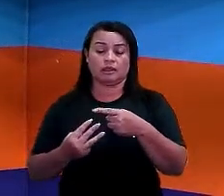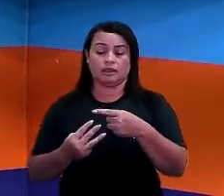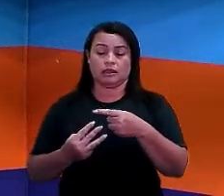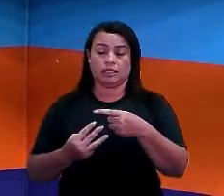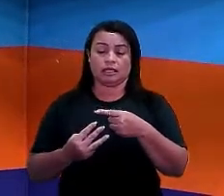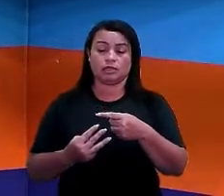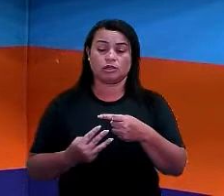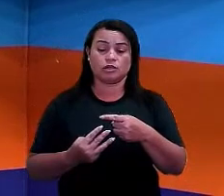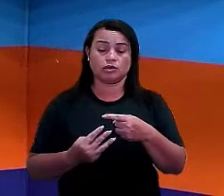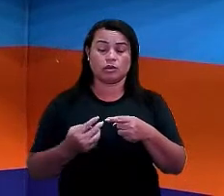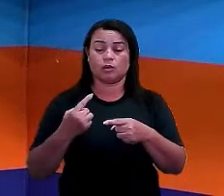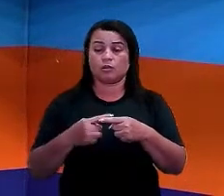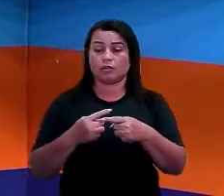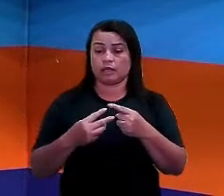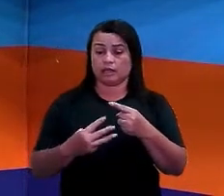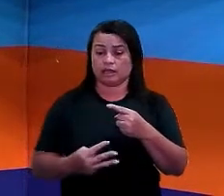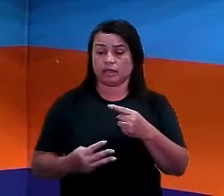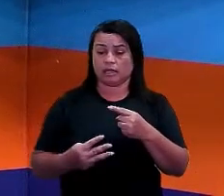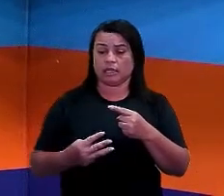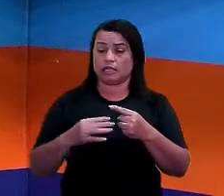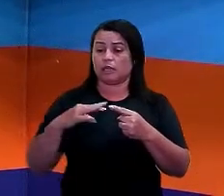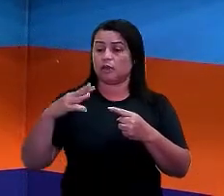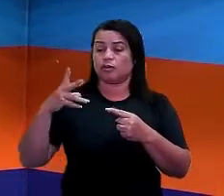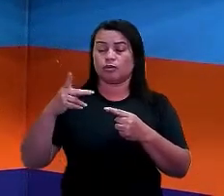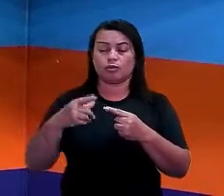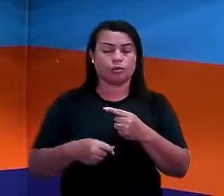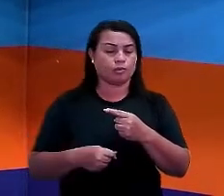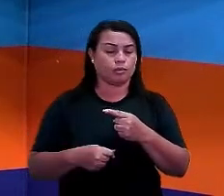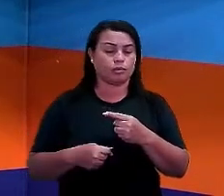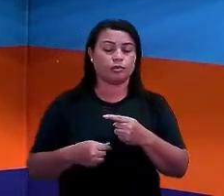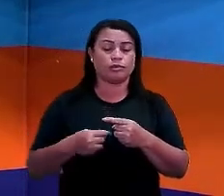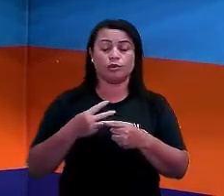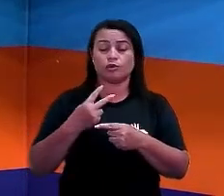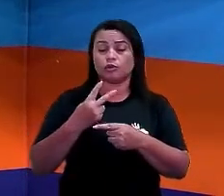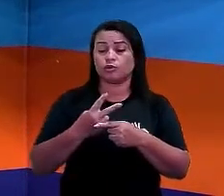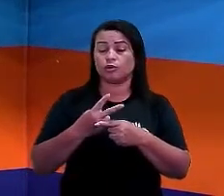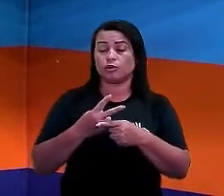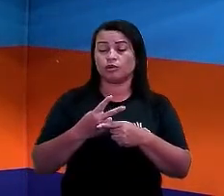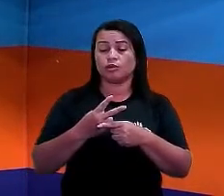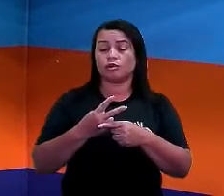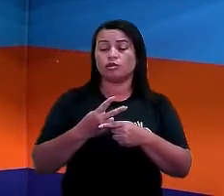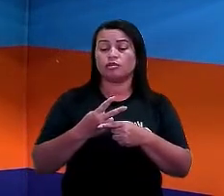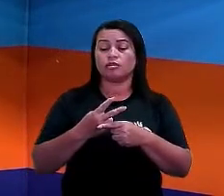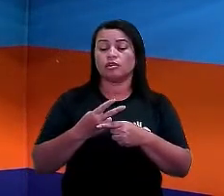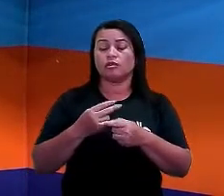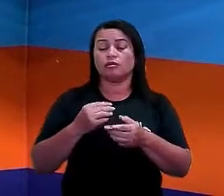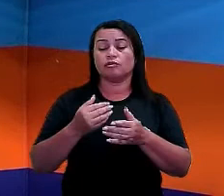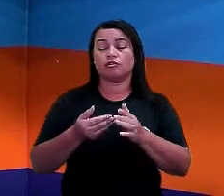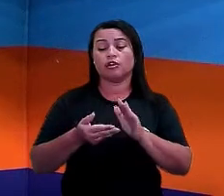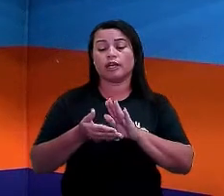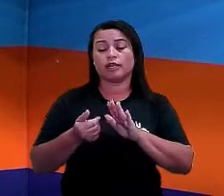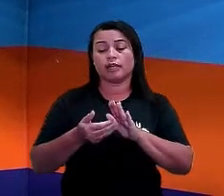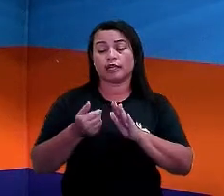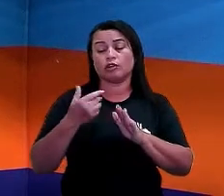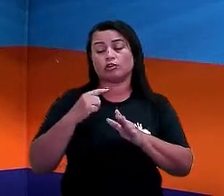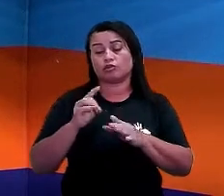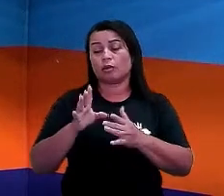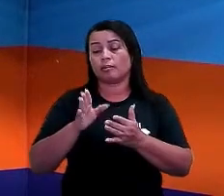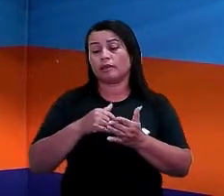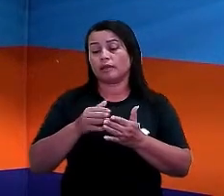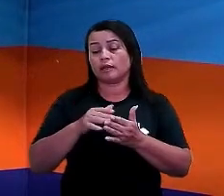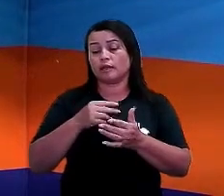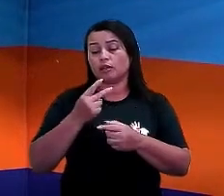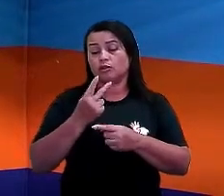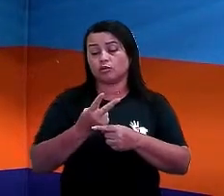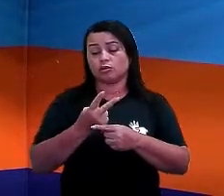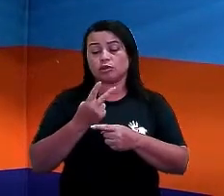a quantidade que foi dividido e o 2 é a quantidade que foi pintada. Como eu só pintei 2, então vai